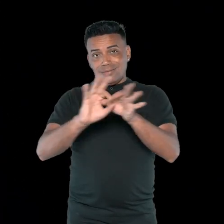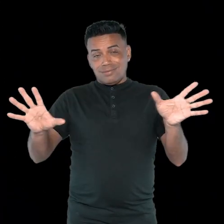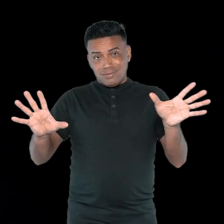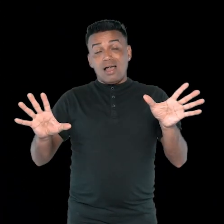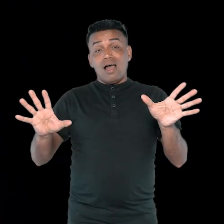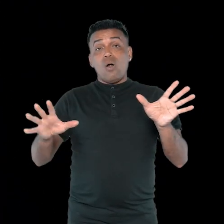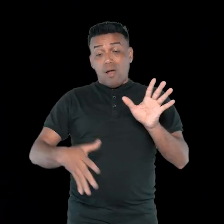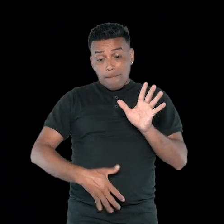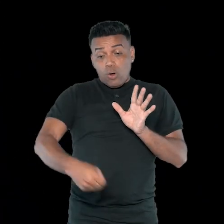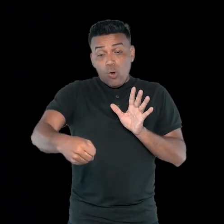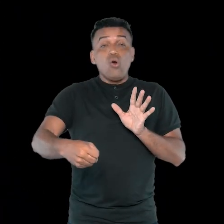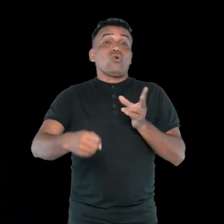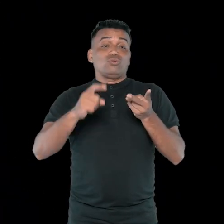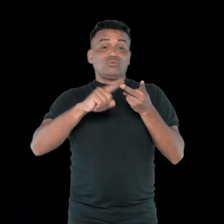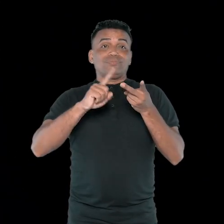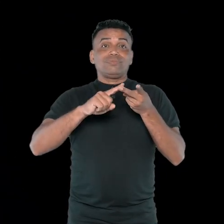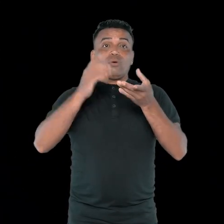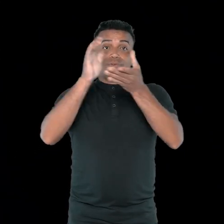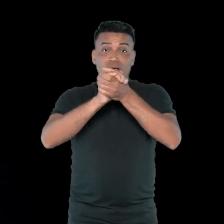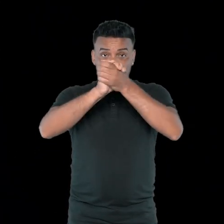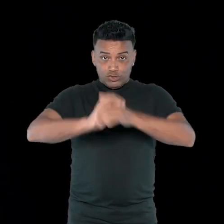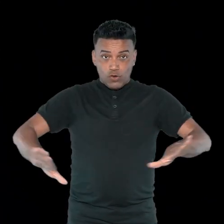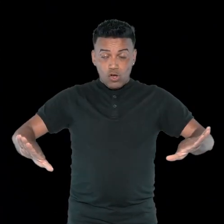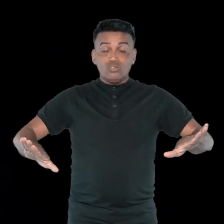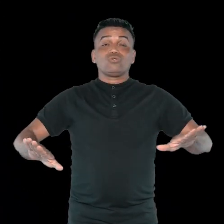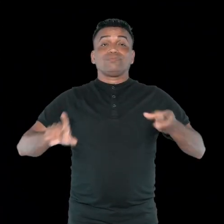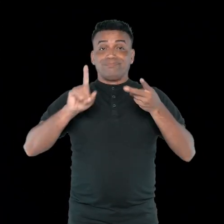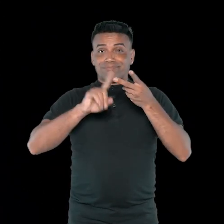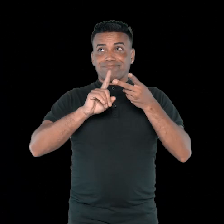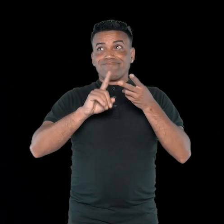ao aborto, ao divórcio e